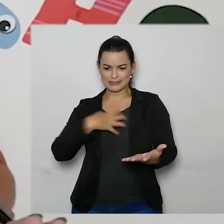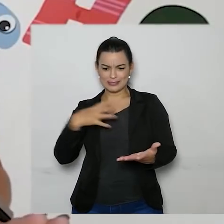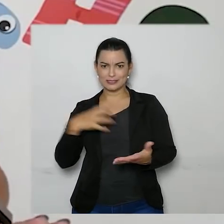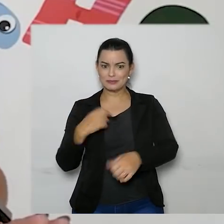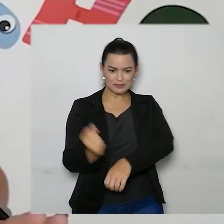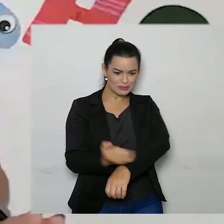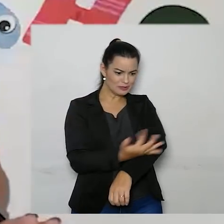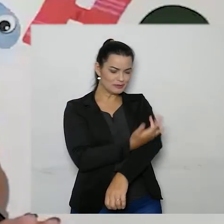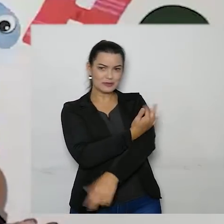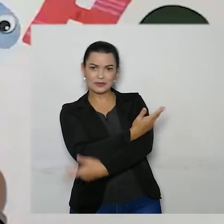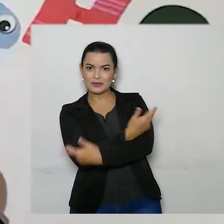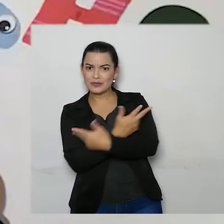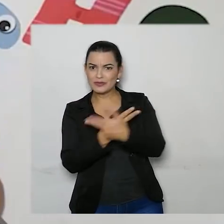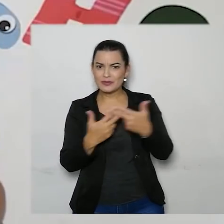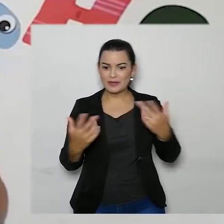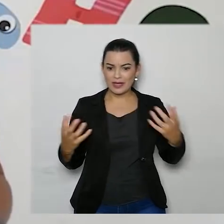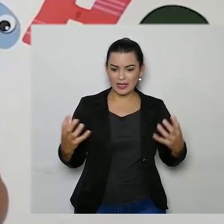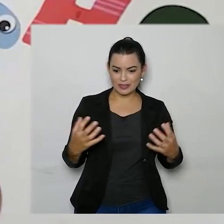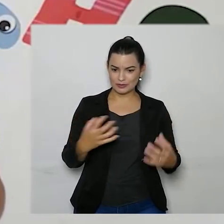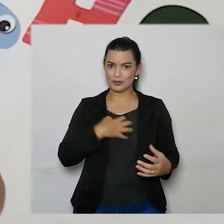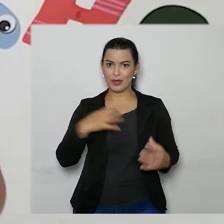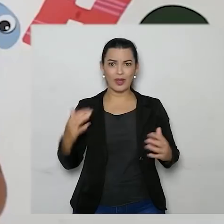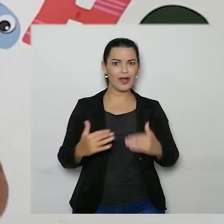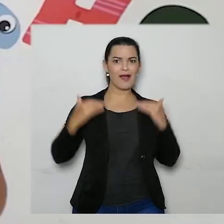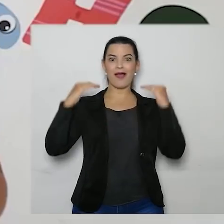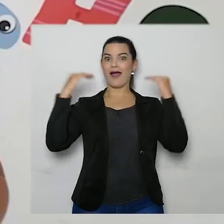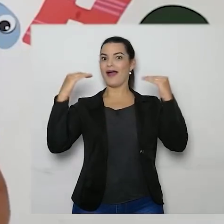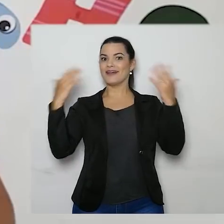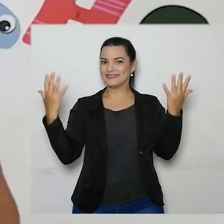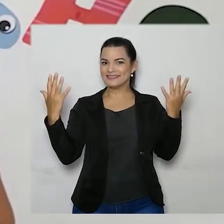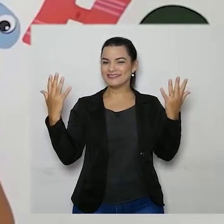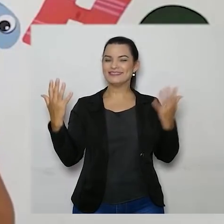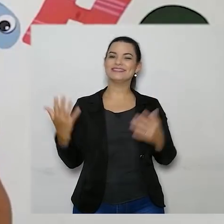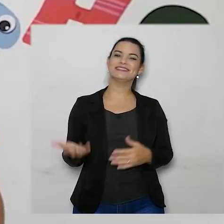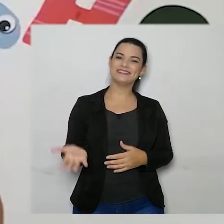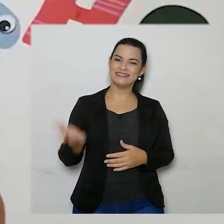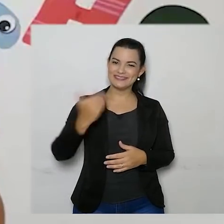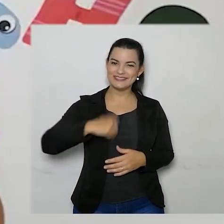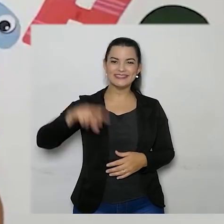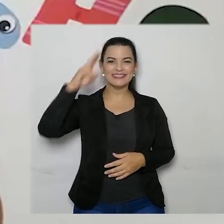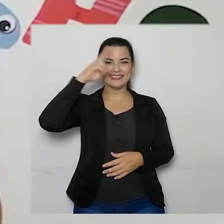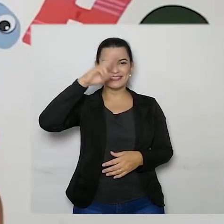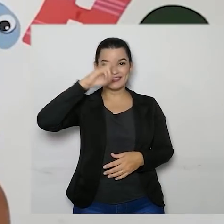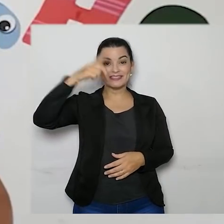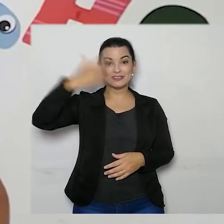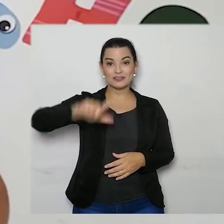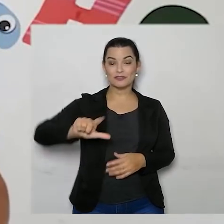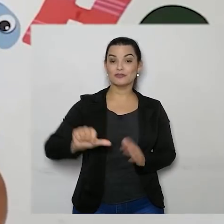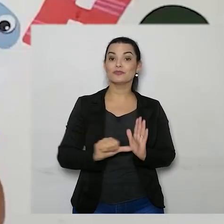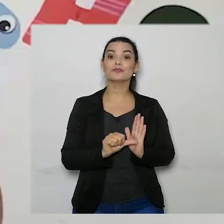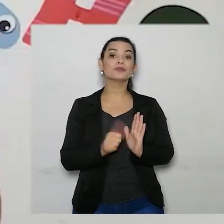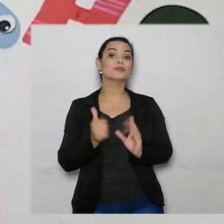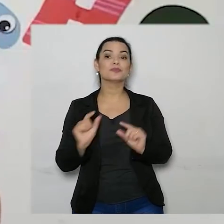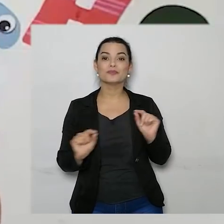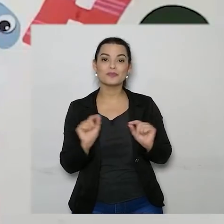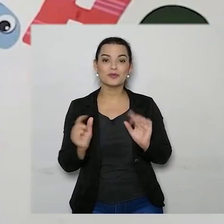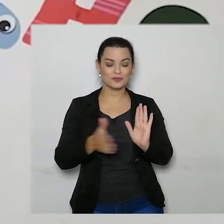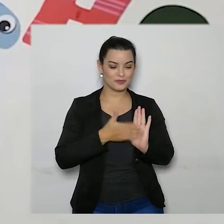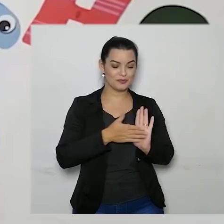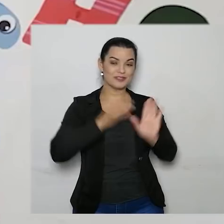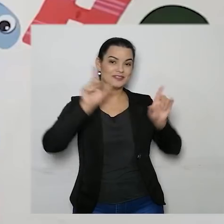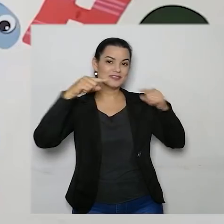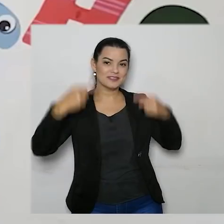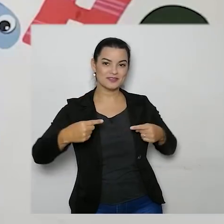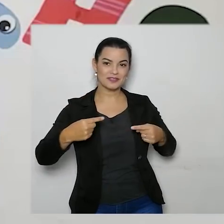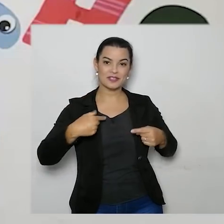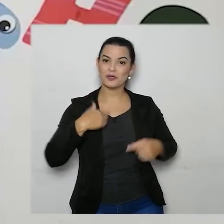e emoções à flor da pele por aí? Então vamos relembrar primeiro a proposta de